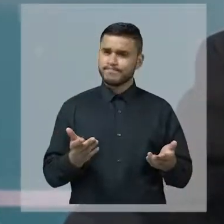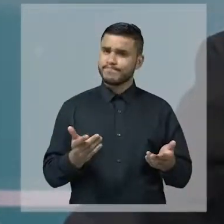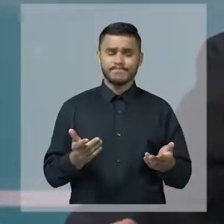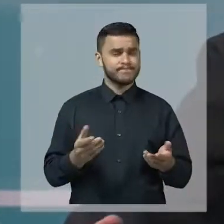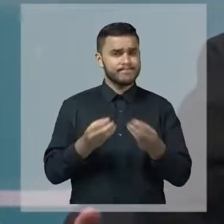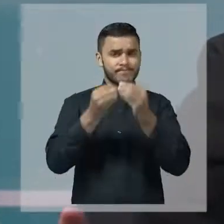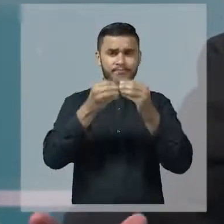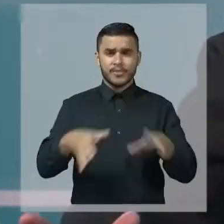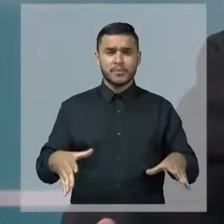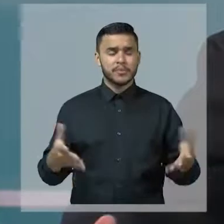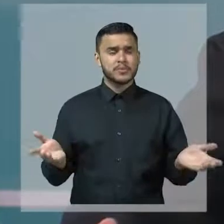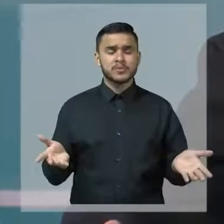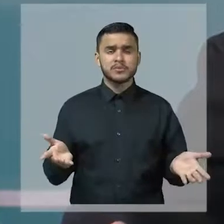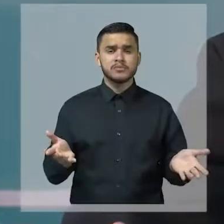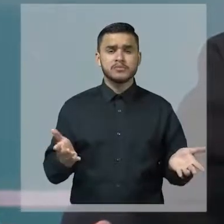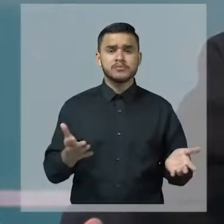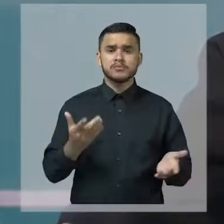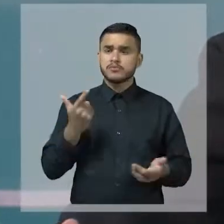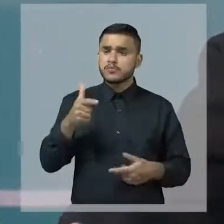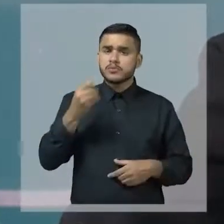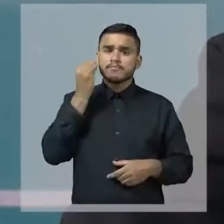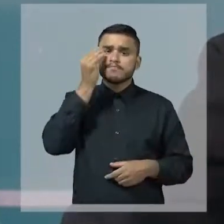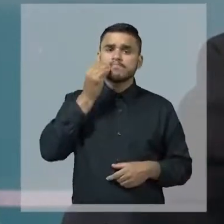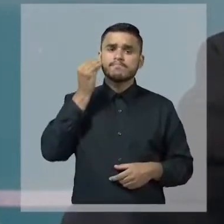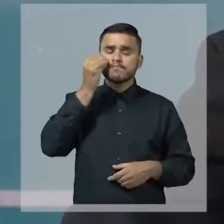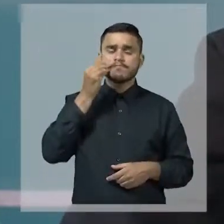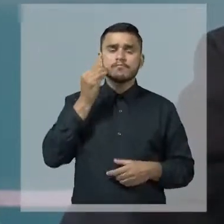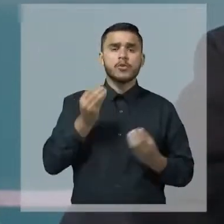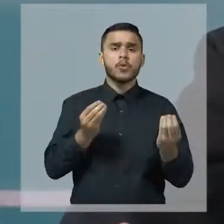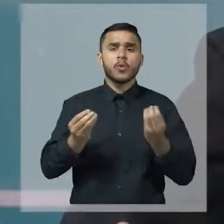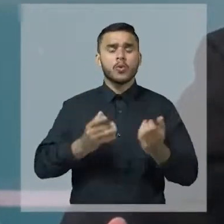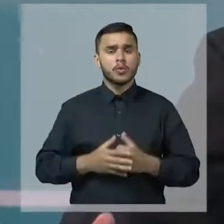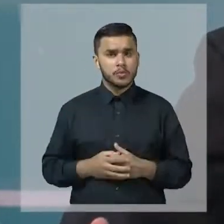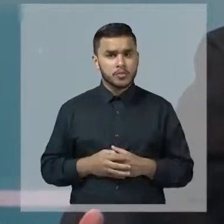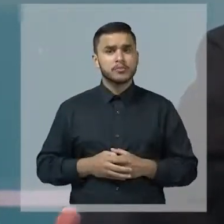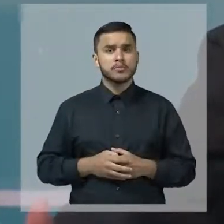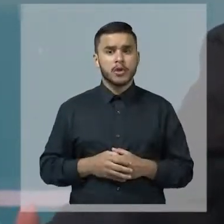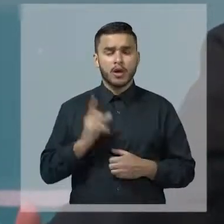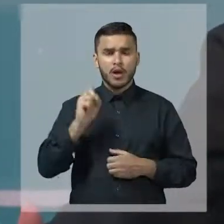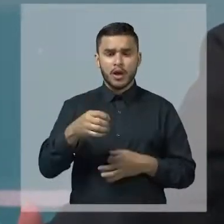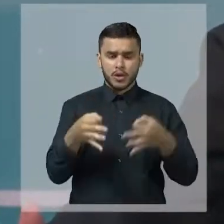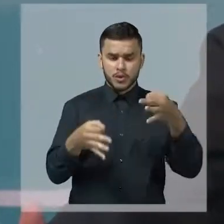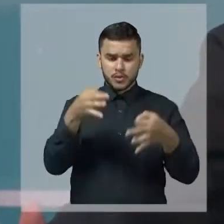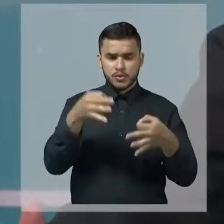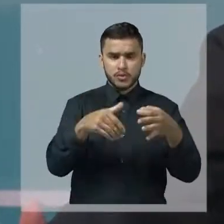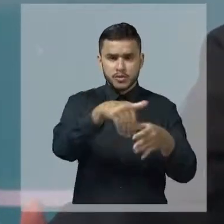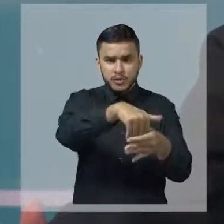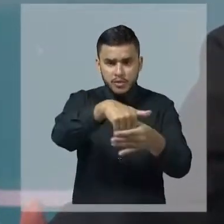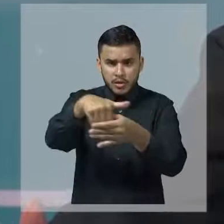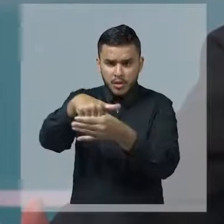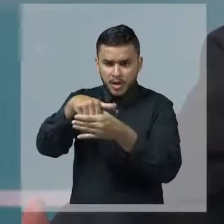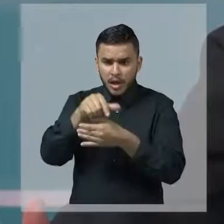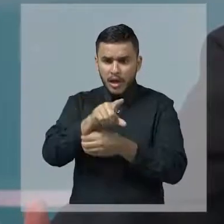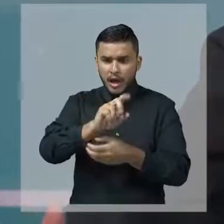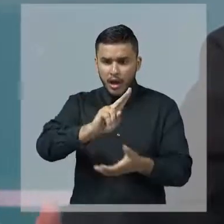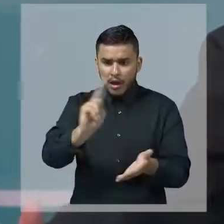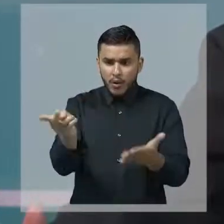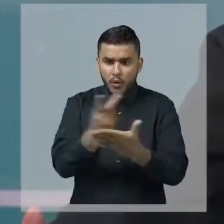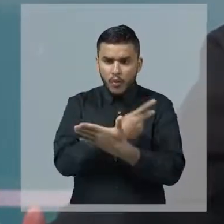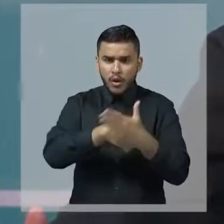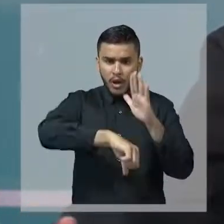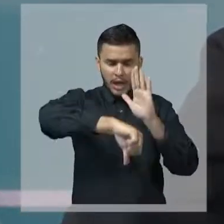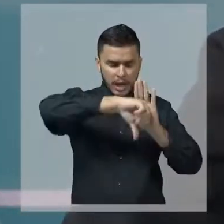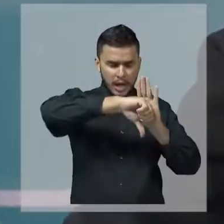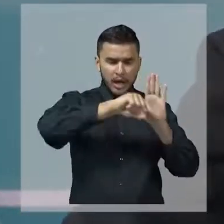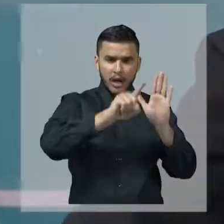nenhuma experiência na Justiça Eleitoral para julgamento de casos criminais. Não